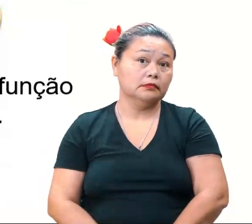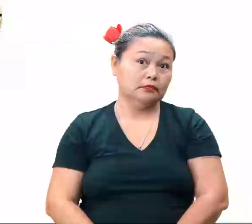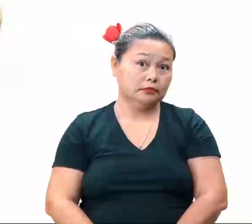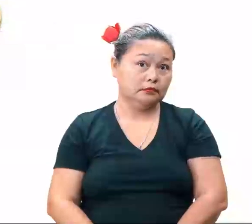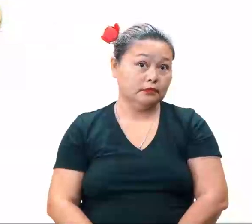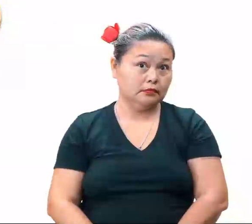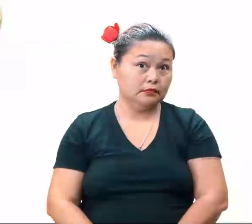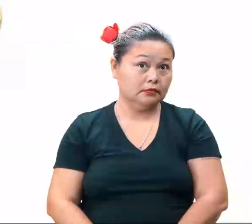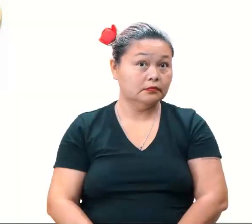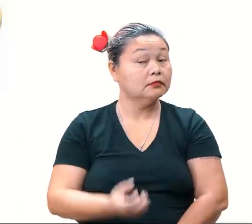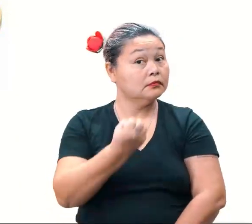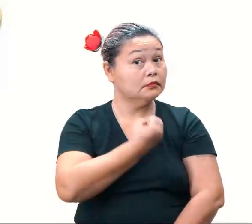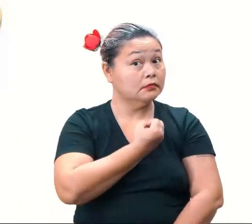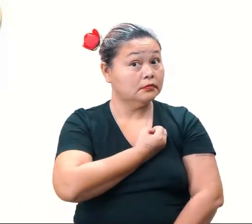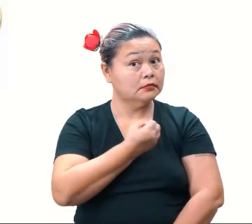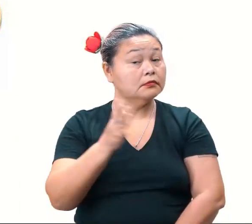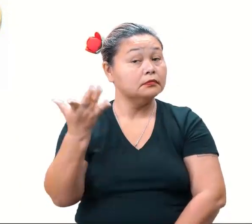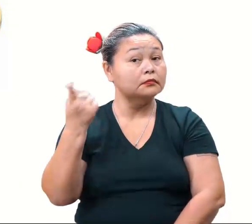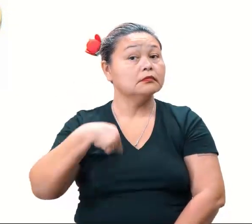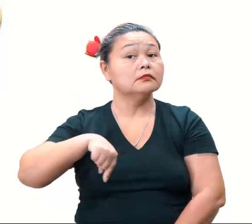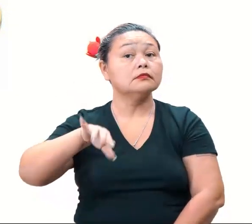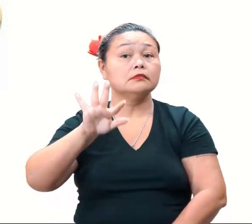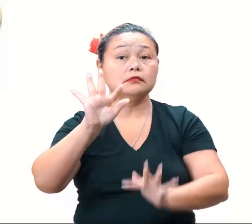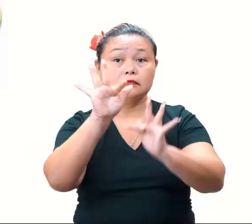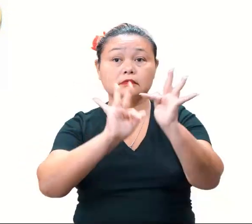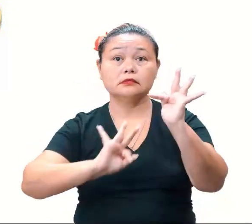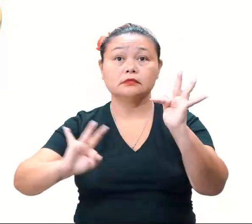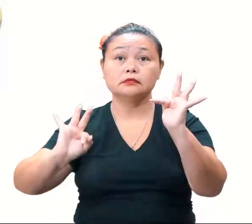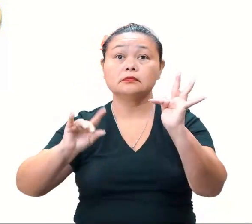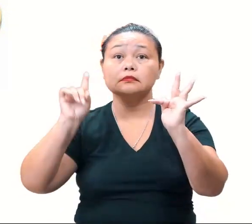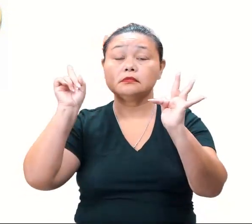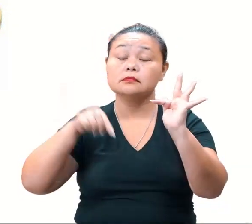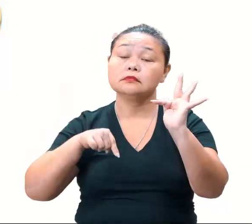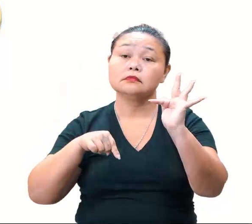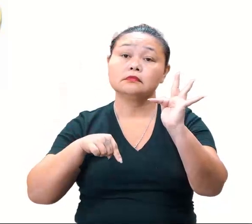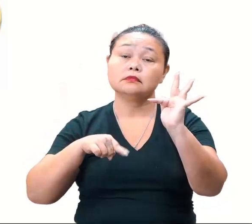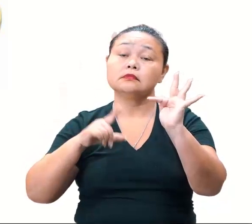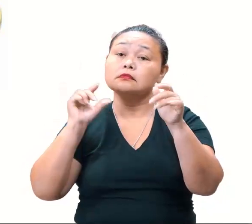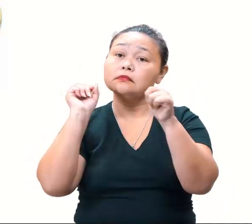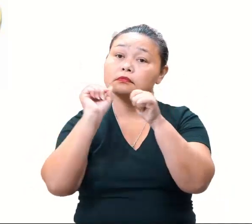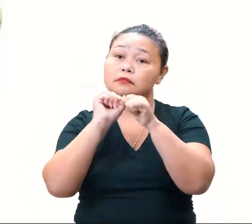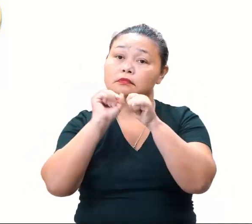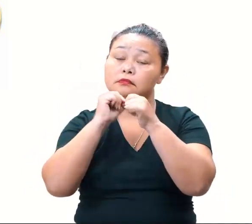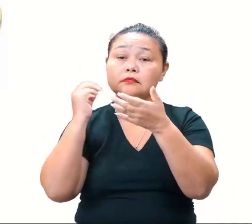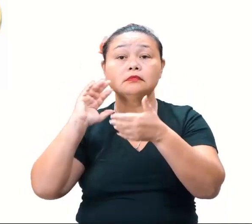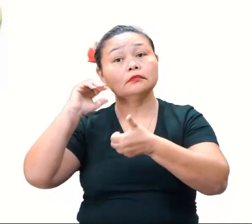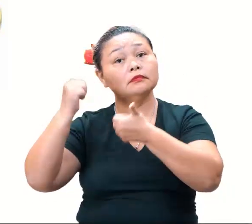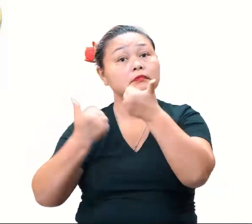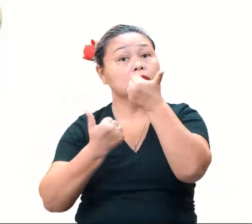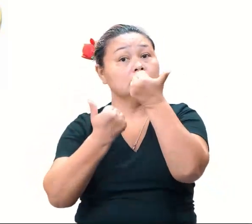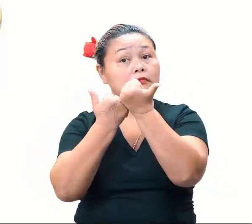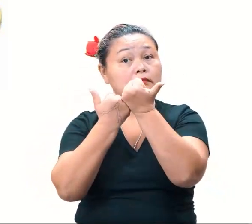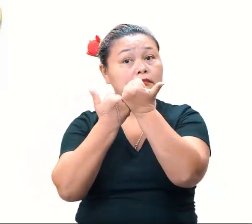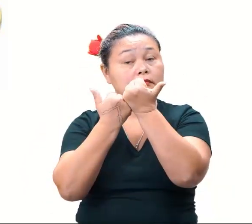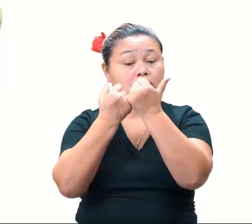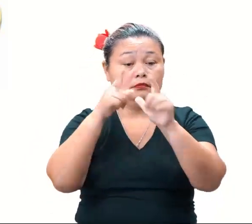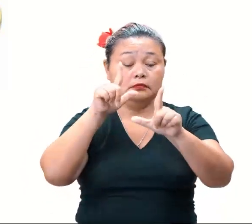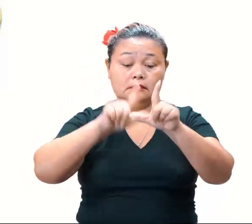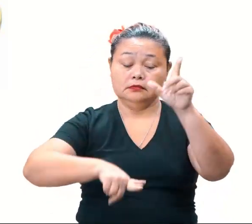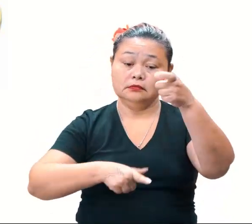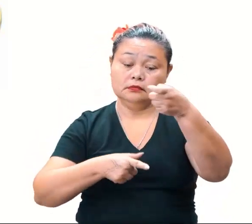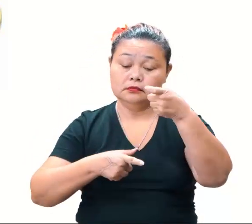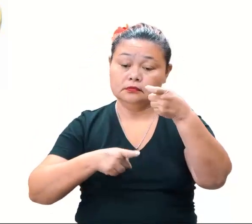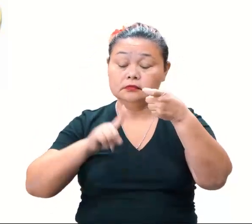O valor numérico da função nada mais é do que fazer a substituição da letra x